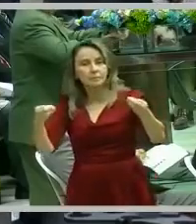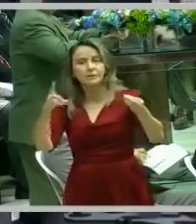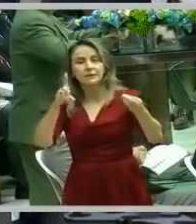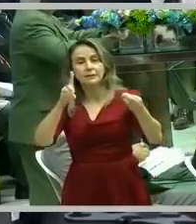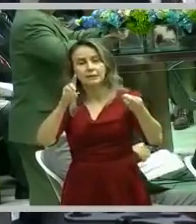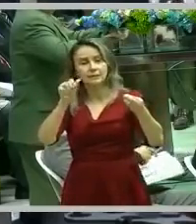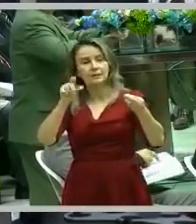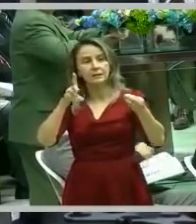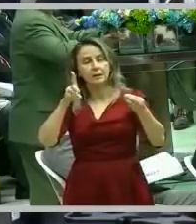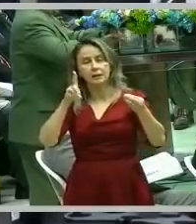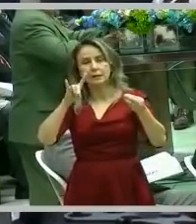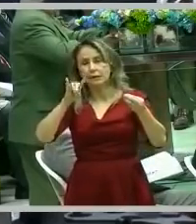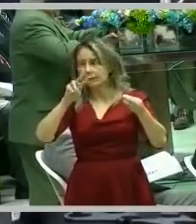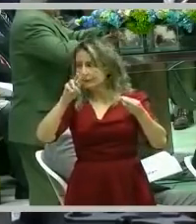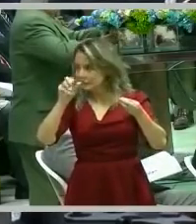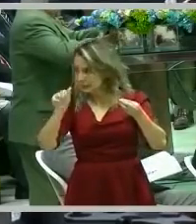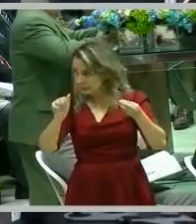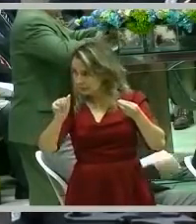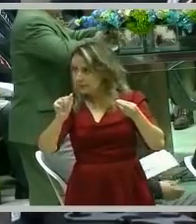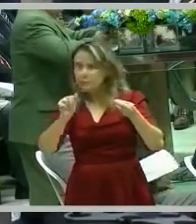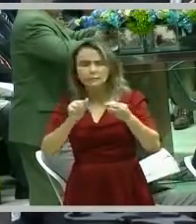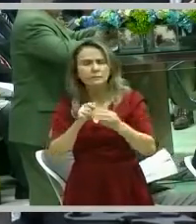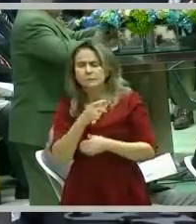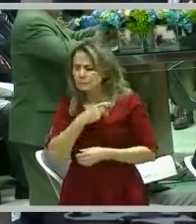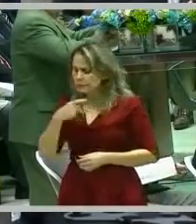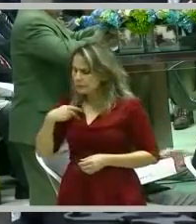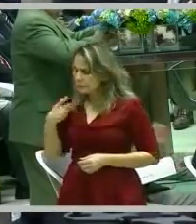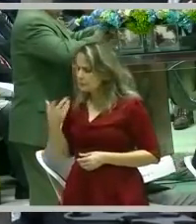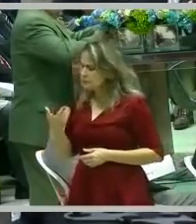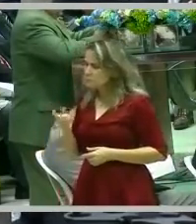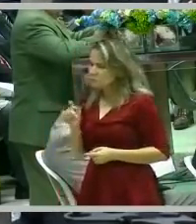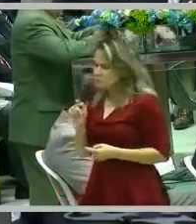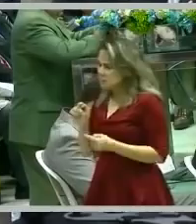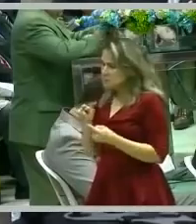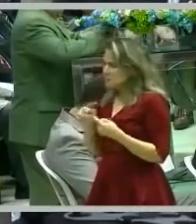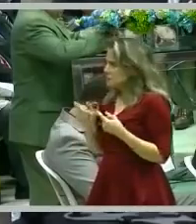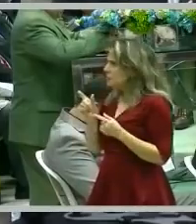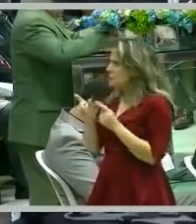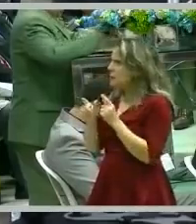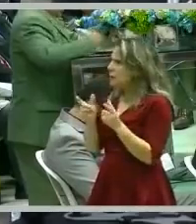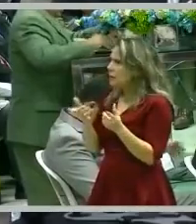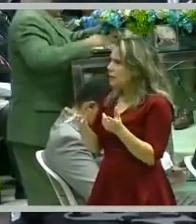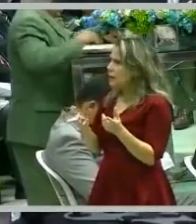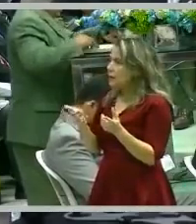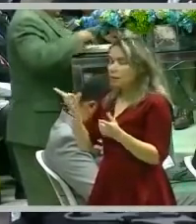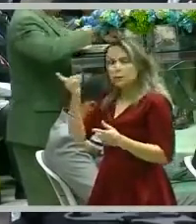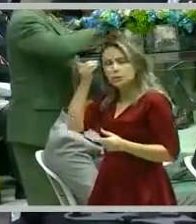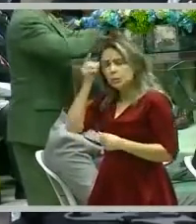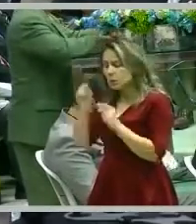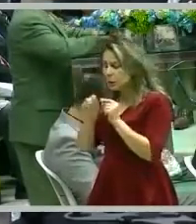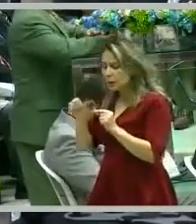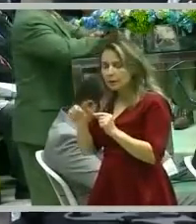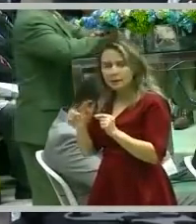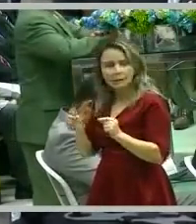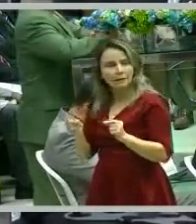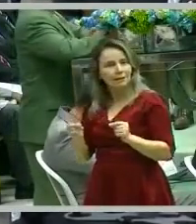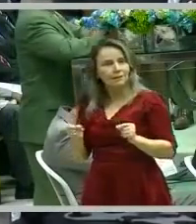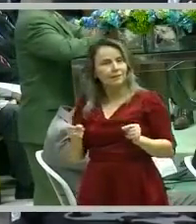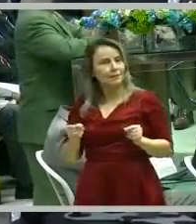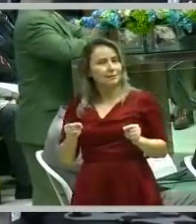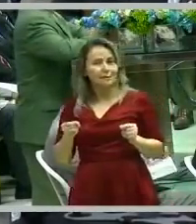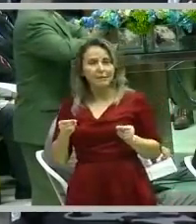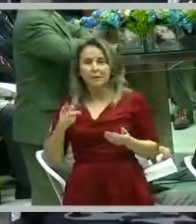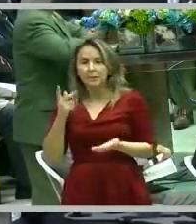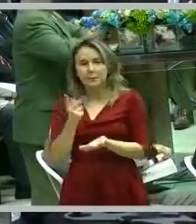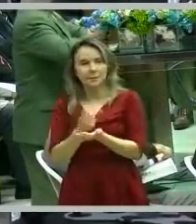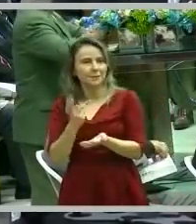Deus dá a alguém. Pastor, e eles estavam se referindo a quê, esse dom do Espírito Santo? O dom do Espírito Santo é o mesmo que eles tinham recebido